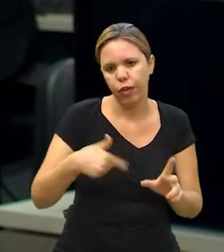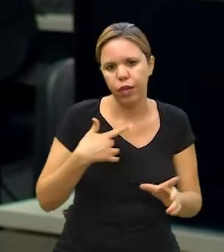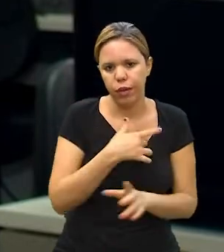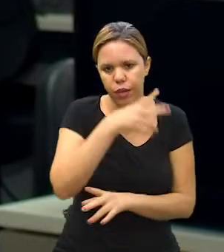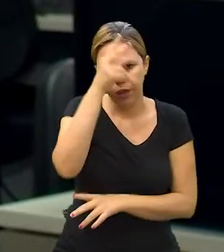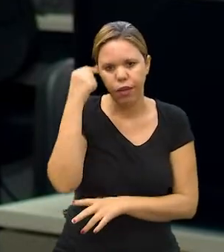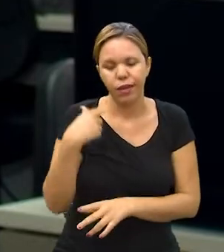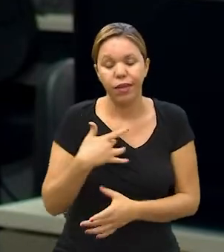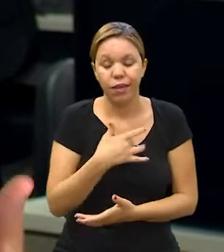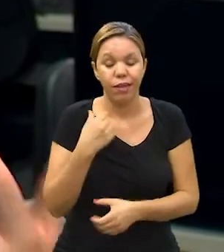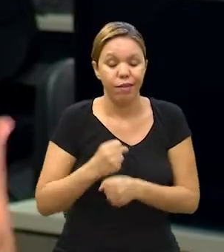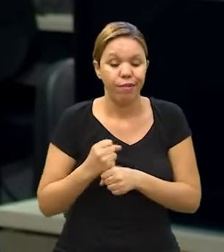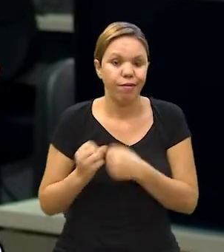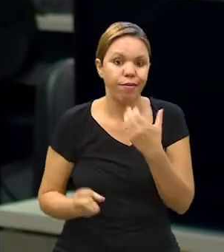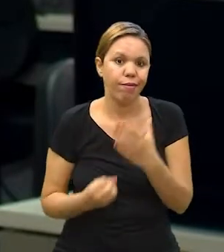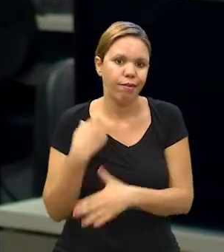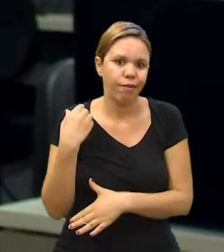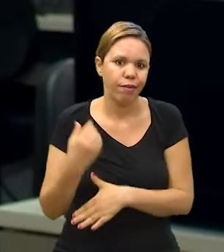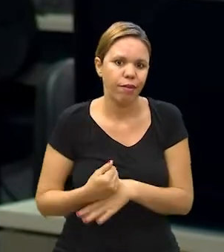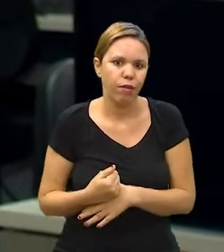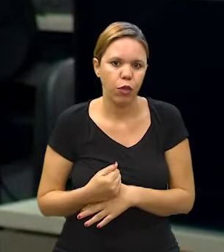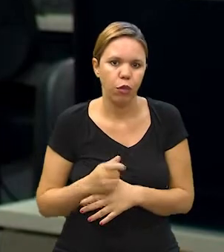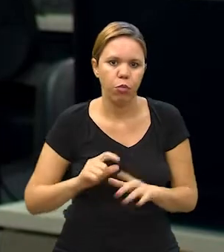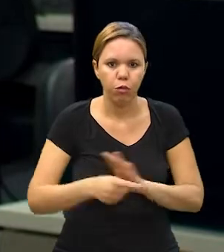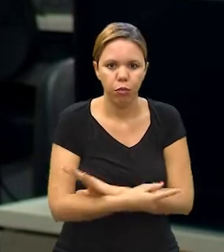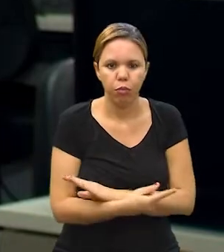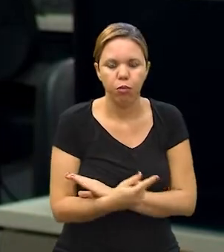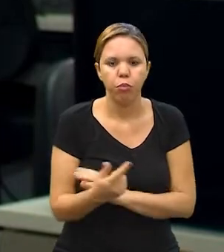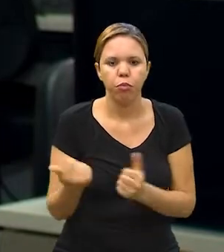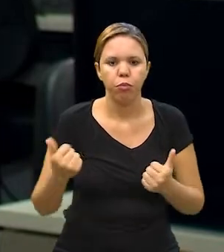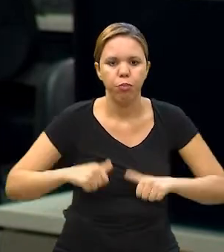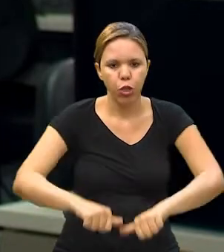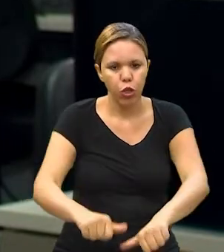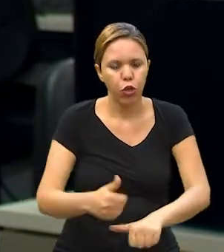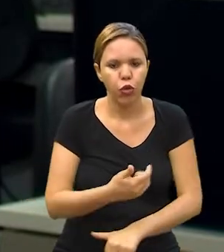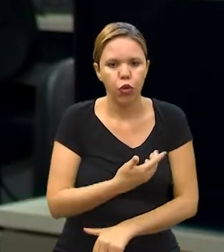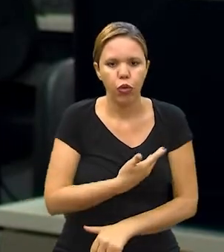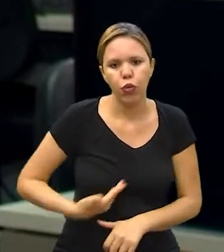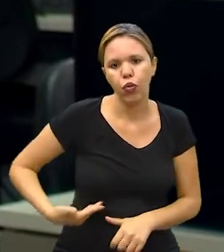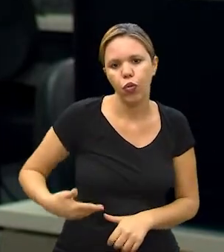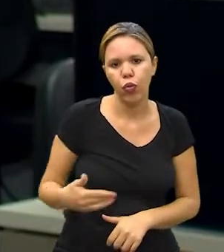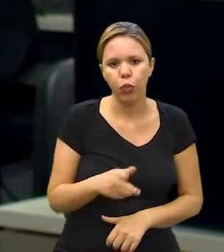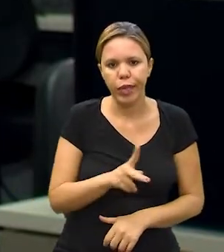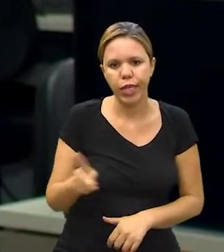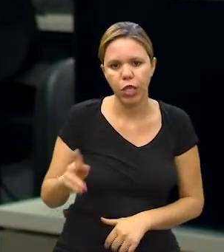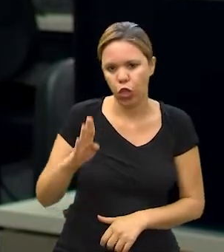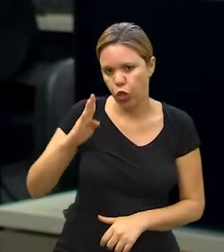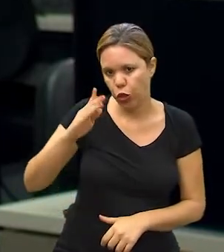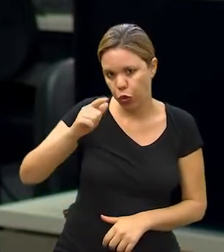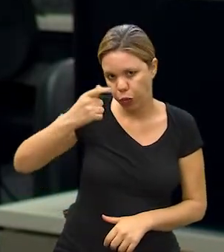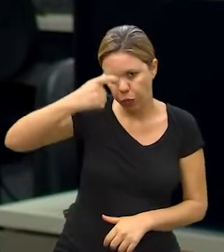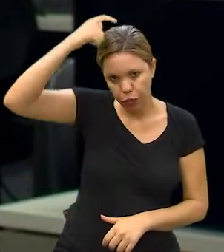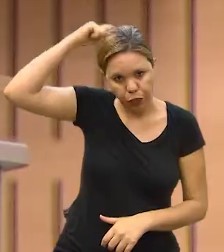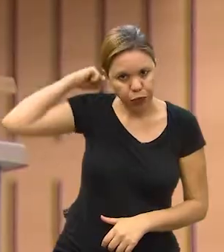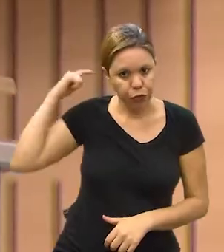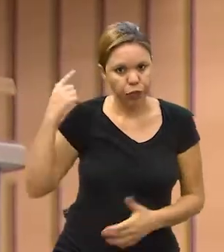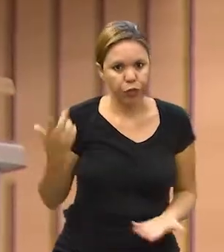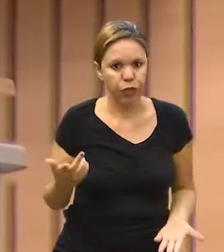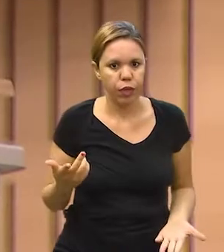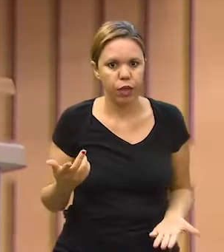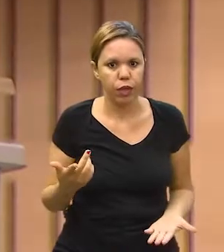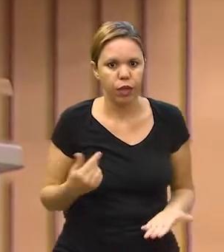acontece há alguns anos, na verdade, começou a intensificar isso no governo do Michel Temer, né, e o Bolsonaro tem só aprofundado isso. Então, os repasses federais